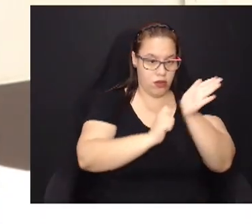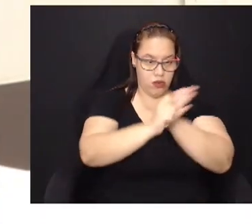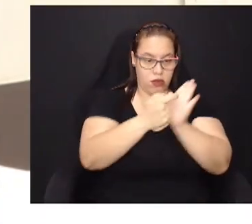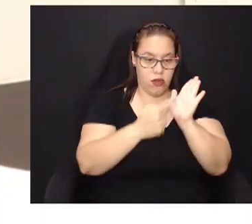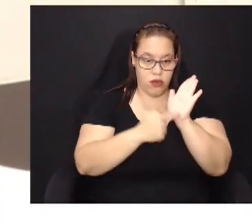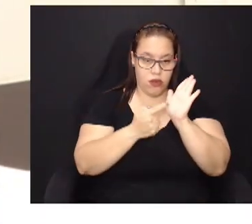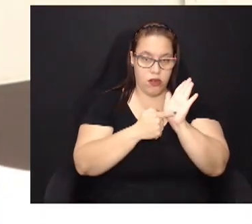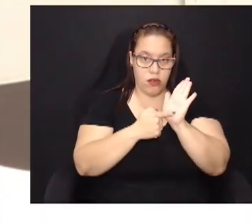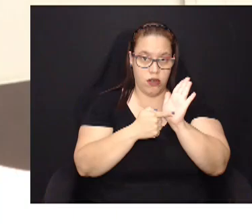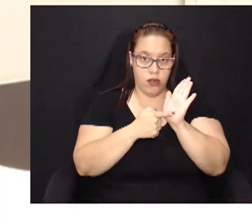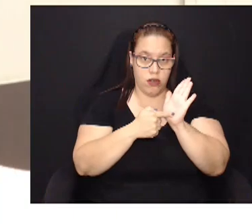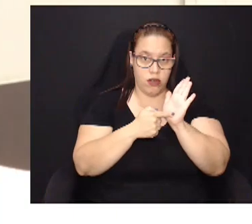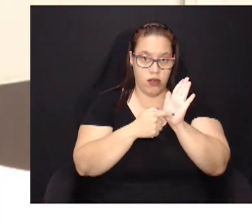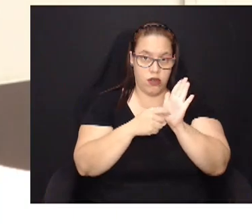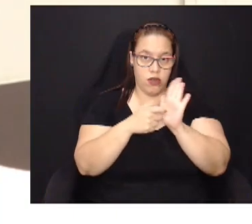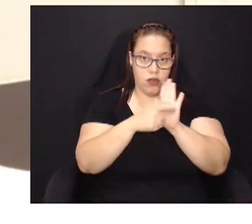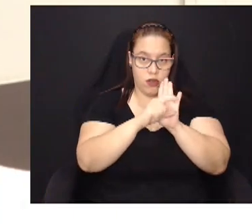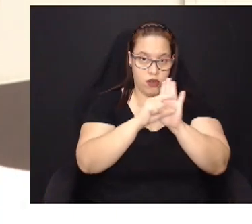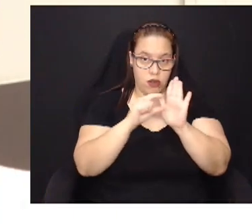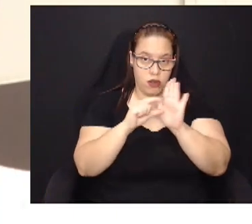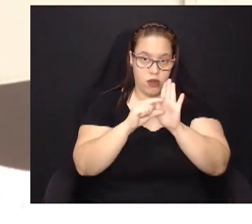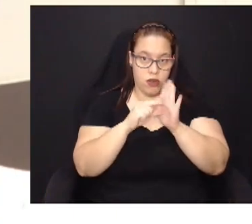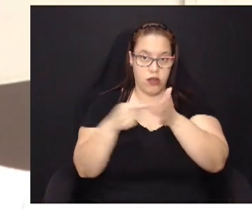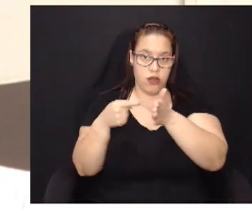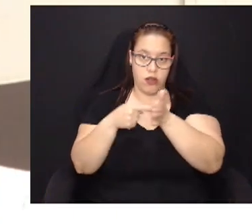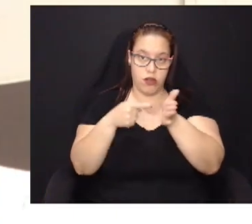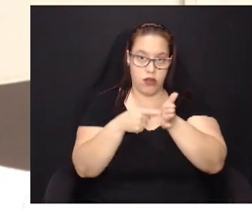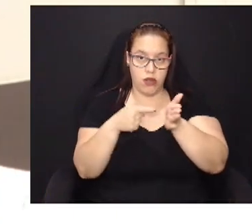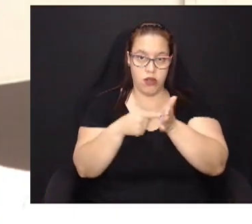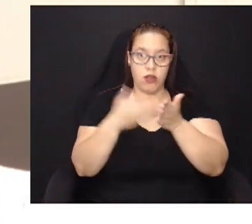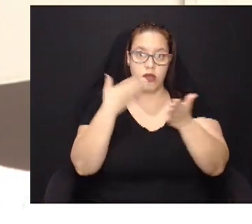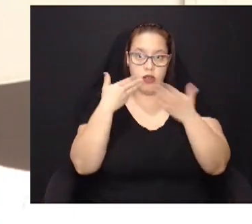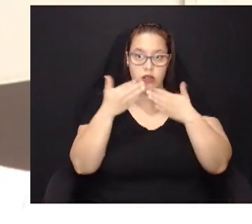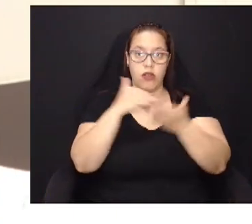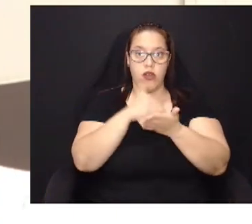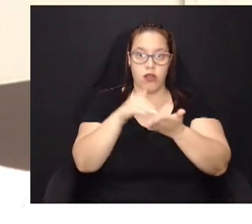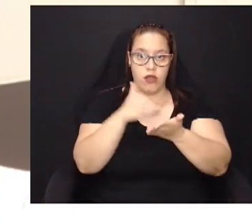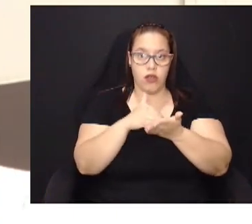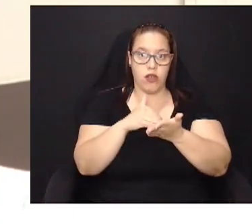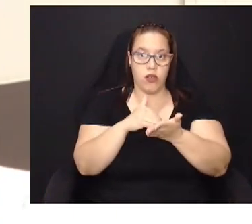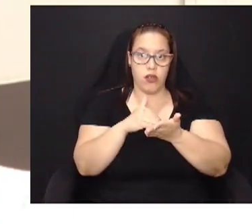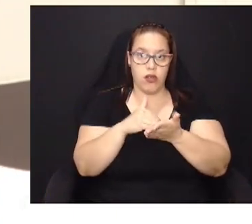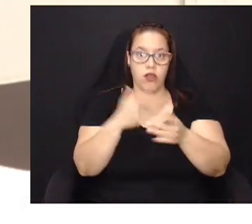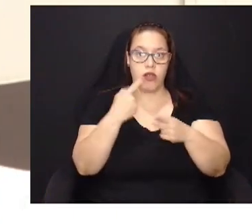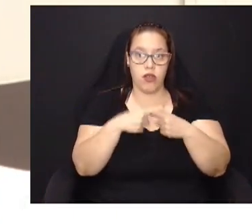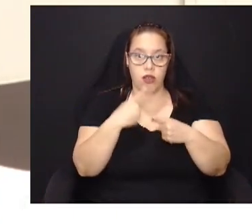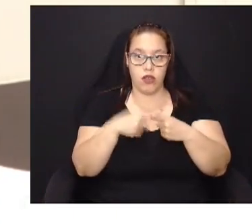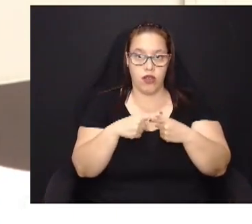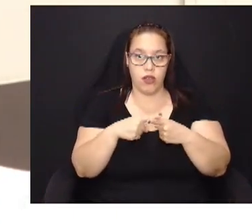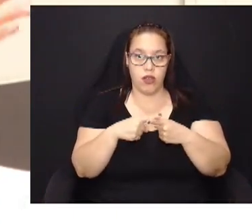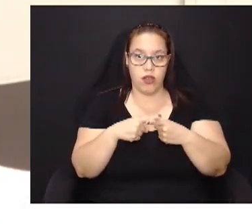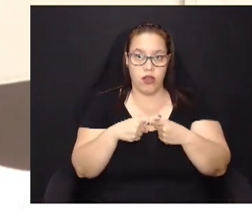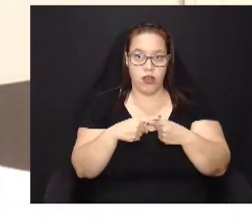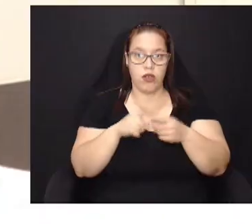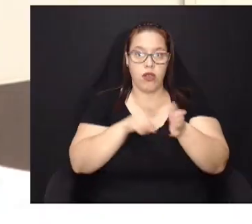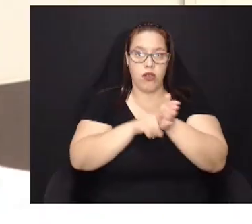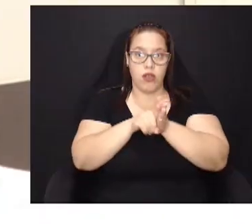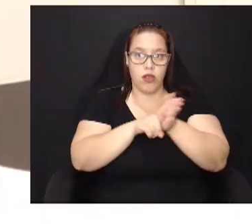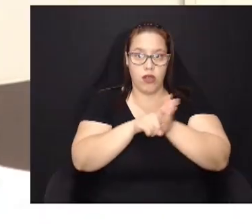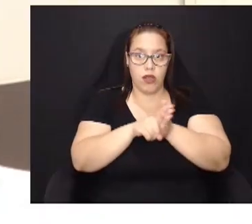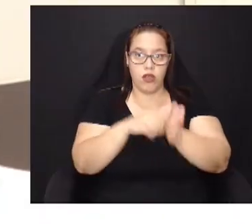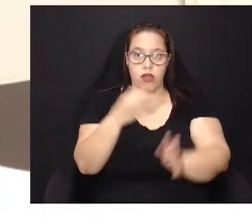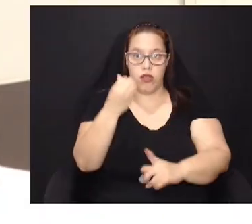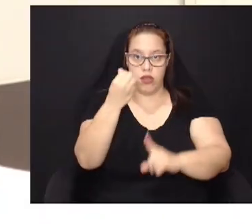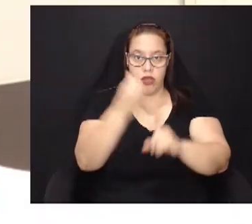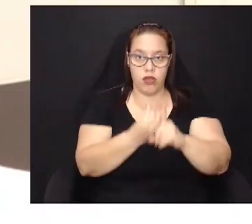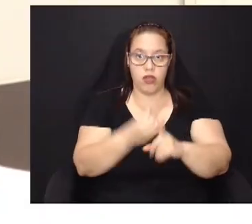Aqui esse parágrafo 2º, que fala sobre as denúncias que a gente conversou na secretaria, porque aqui fala que vai fazer uma pesquisa de 6 meses. Se